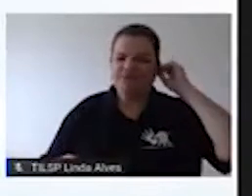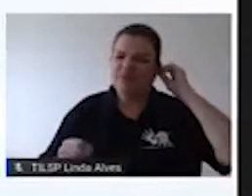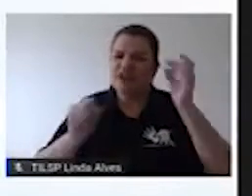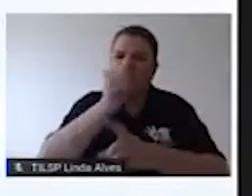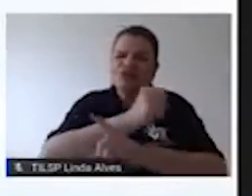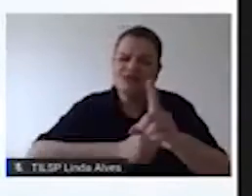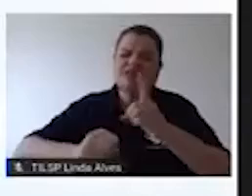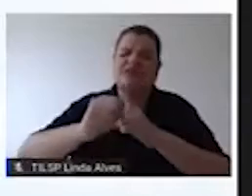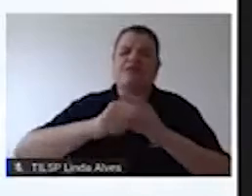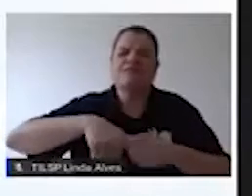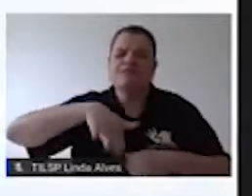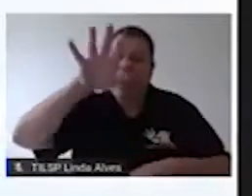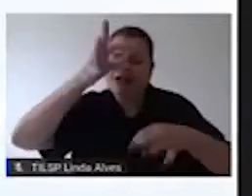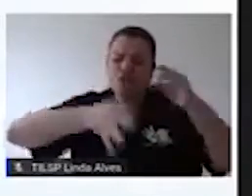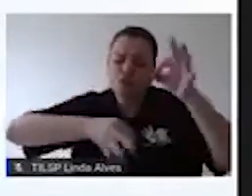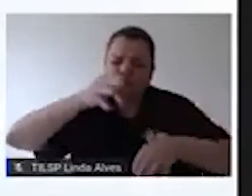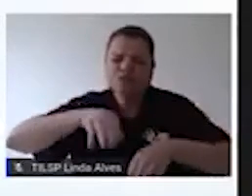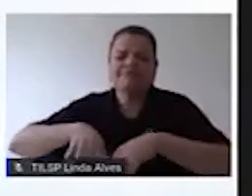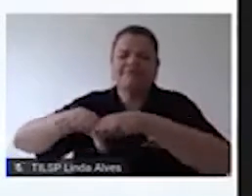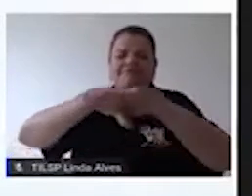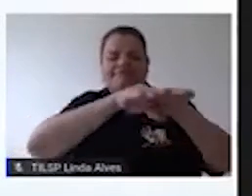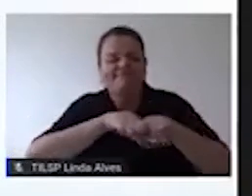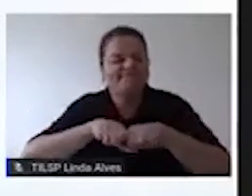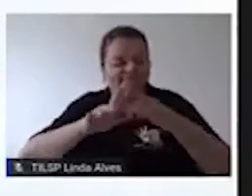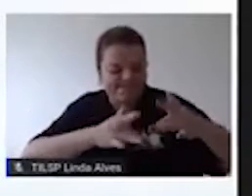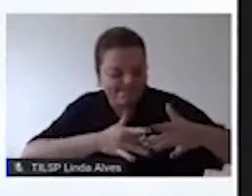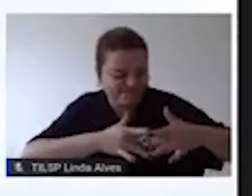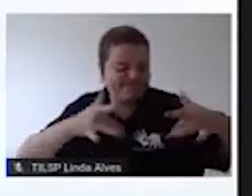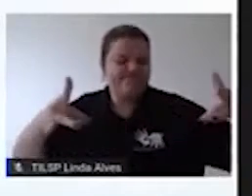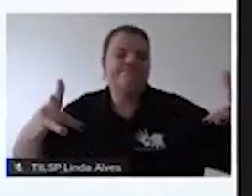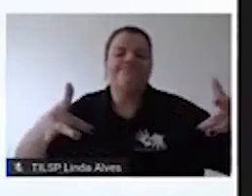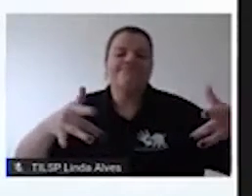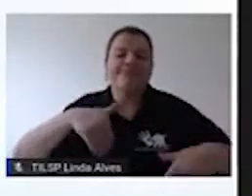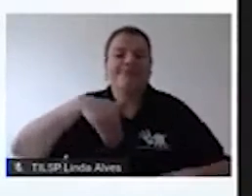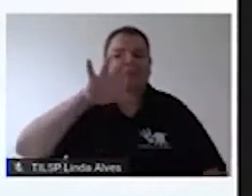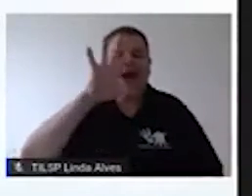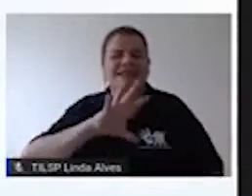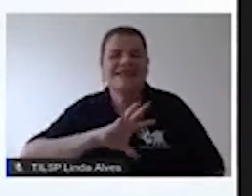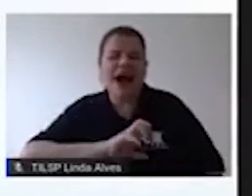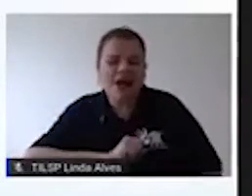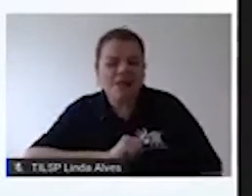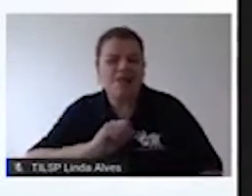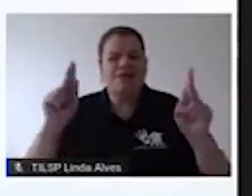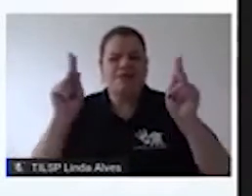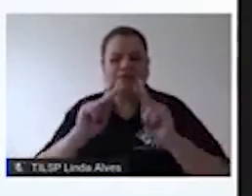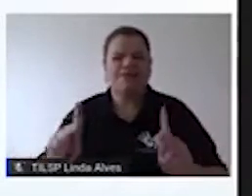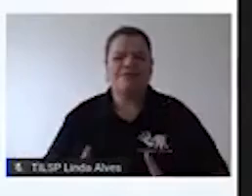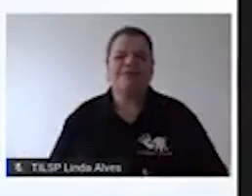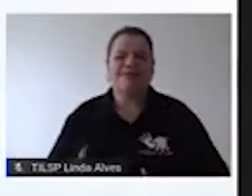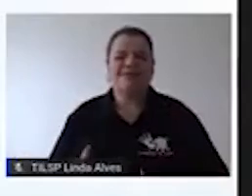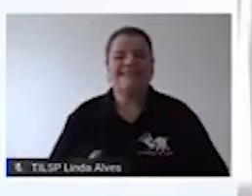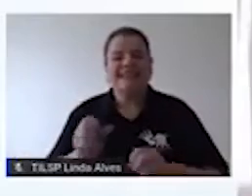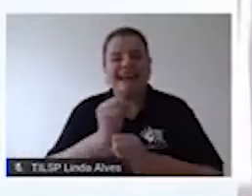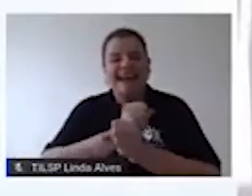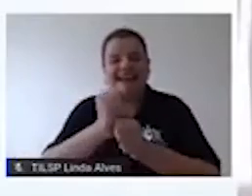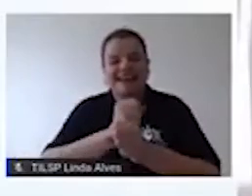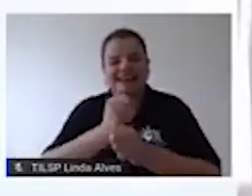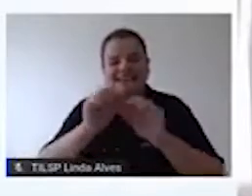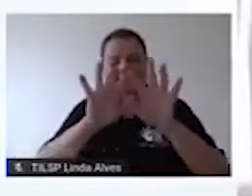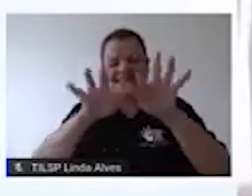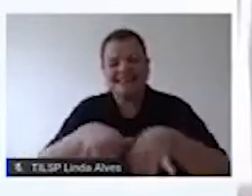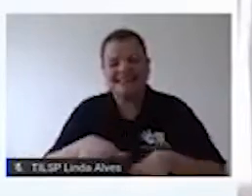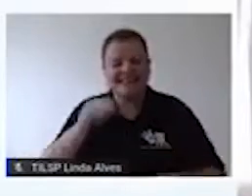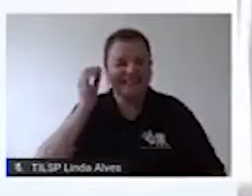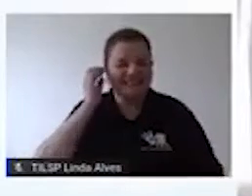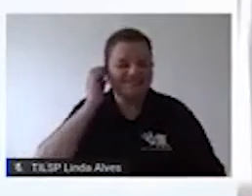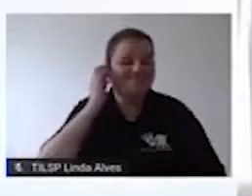mais igualitária, mais solidária, né? E com mais amor, né? Mais paz. A gente está chegando ao final do ano. Com